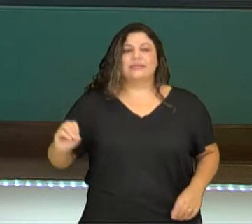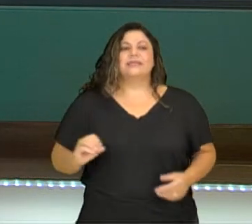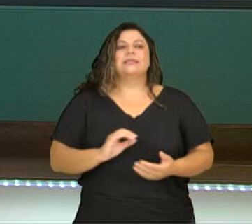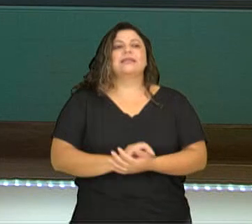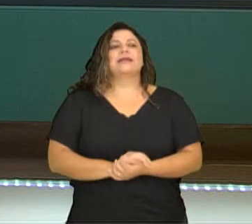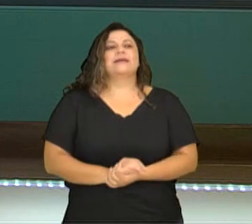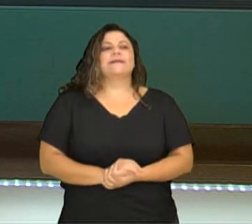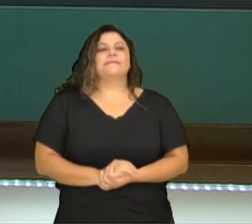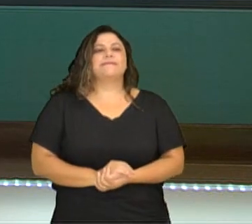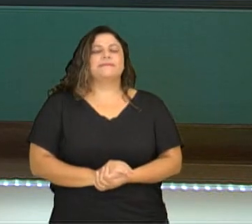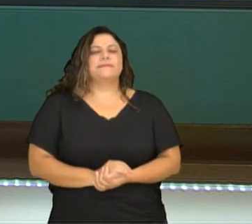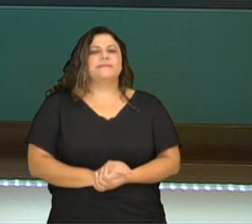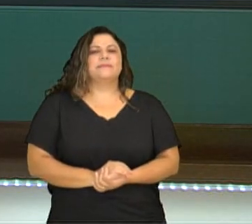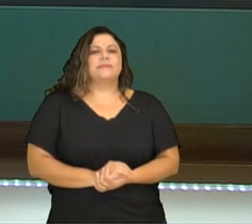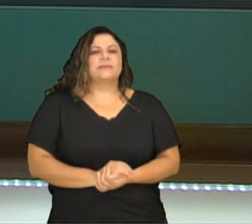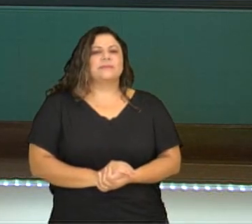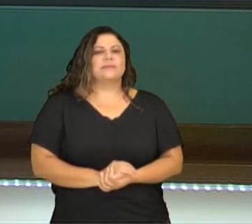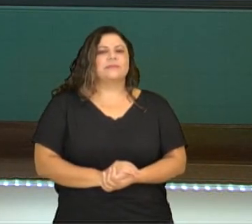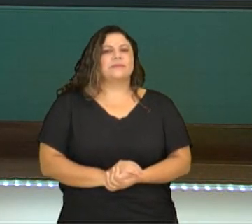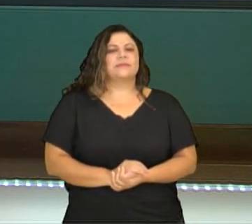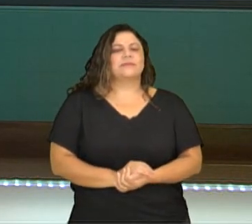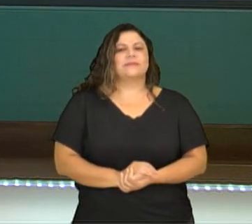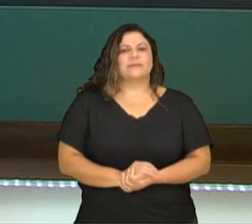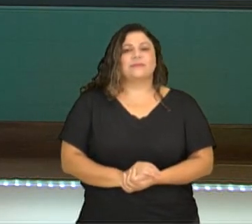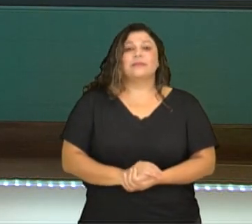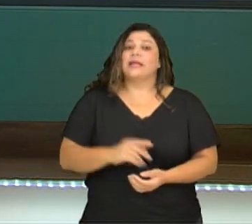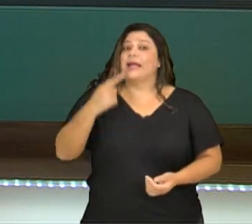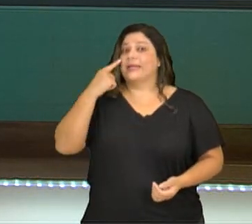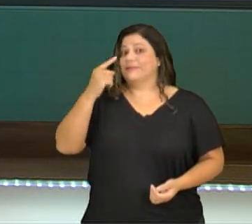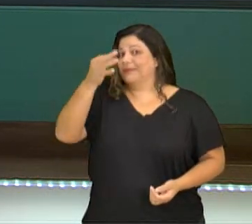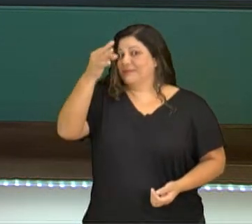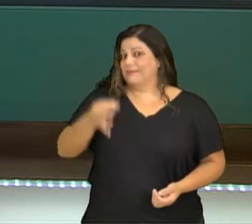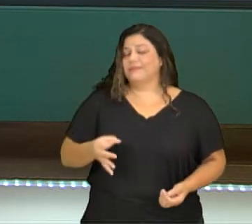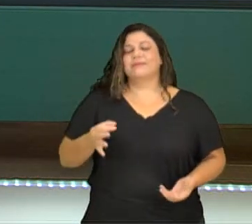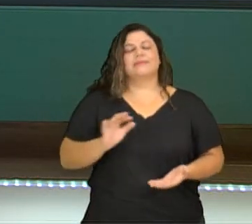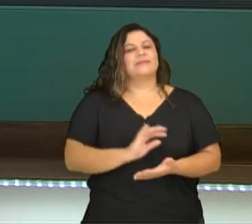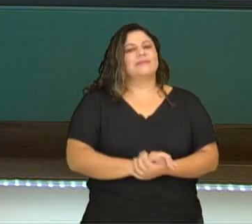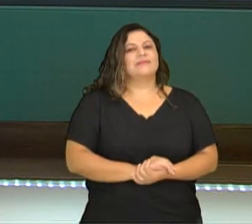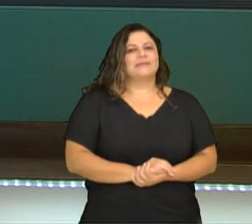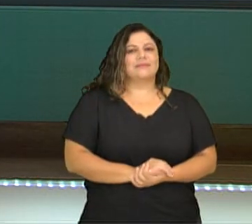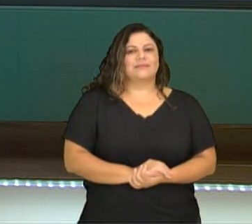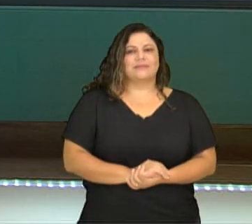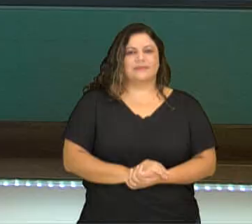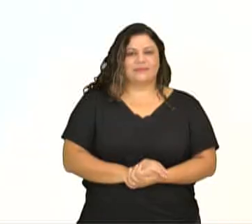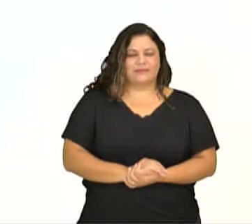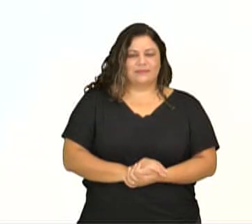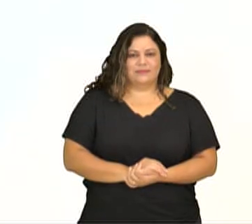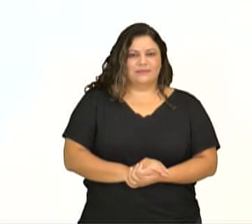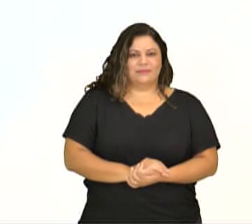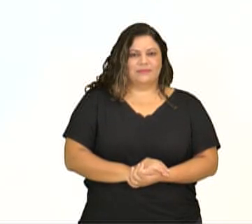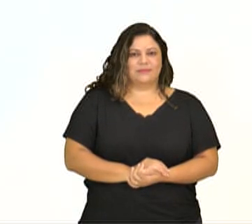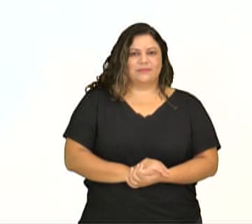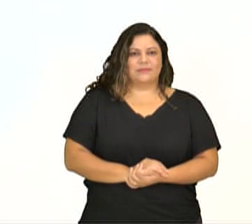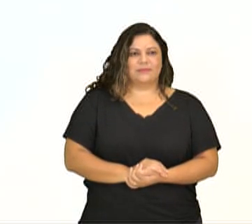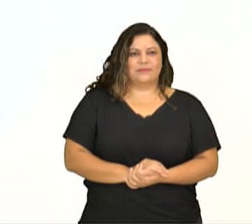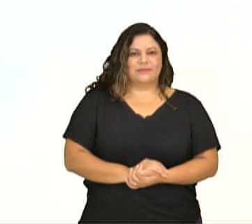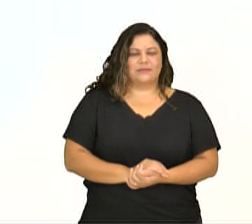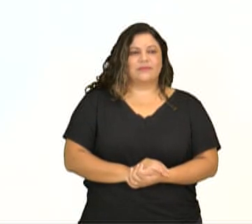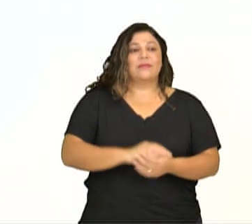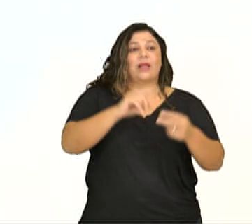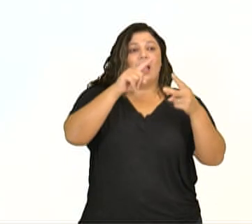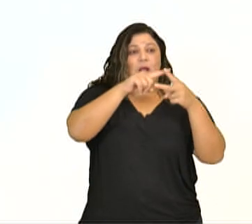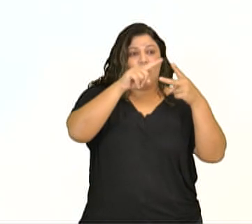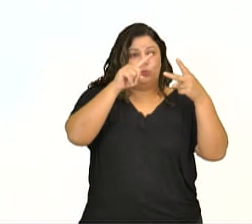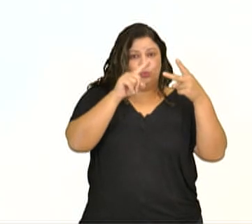Bom, vamos lá então. Espero que vocês tenham acertado. Vamos para o praticando 2. Duas duplas, A e